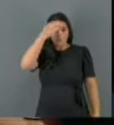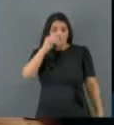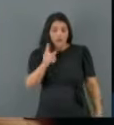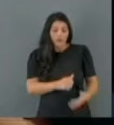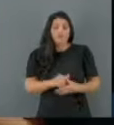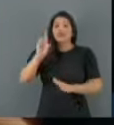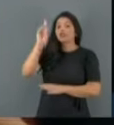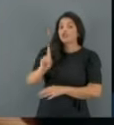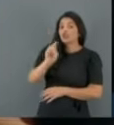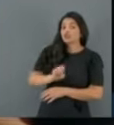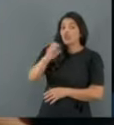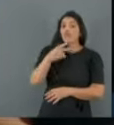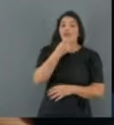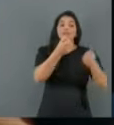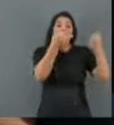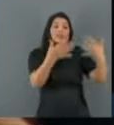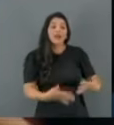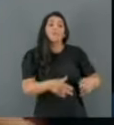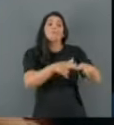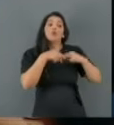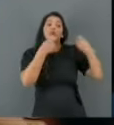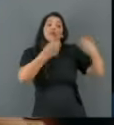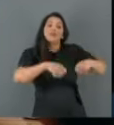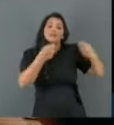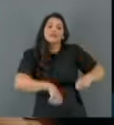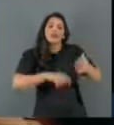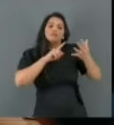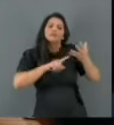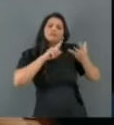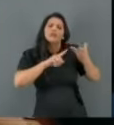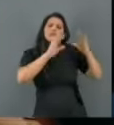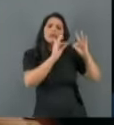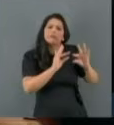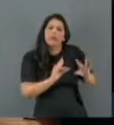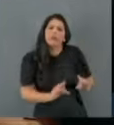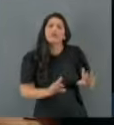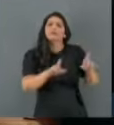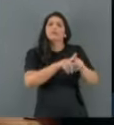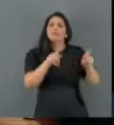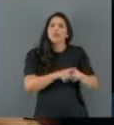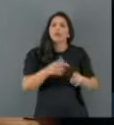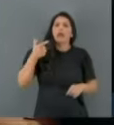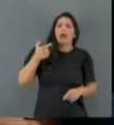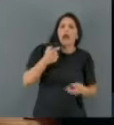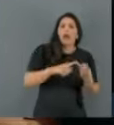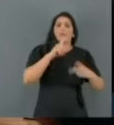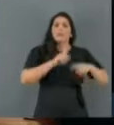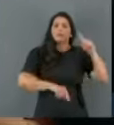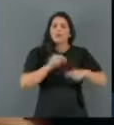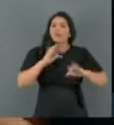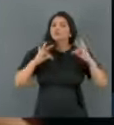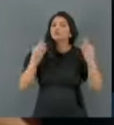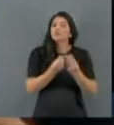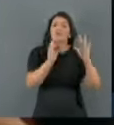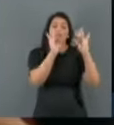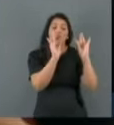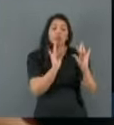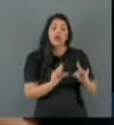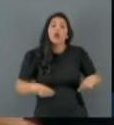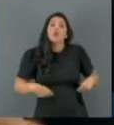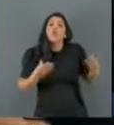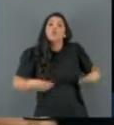a pertinência, a conveniência, a necessidade da medida, bem como pessoal, armamentos, equipamentos empregados, além de detalhar os